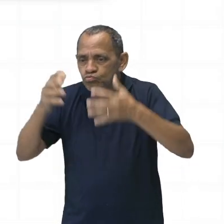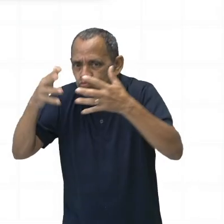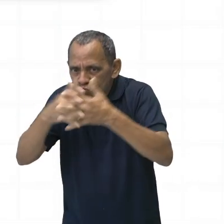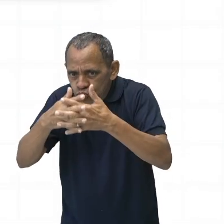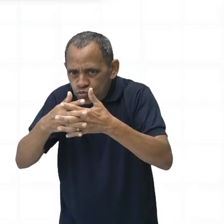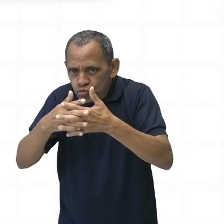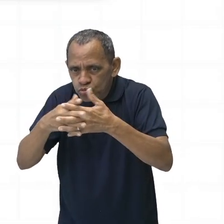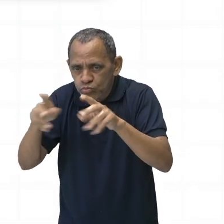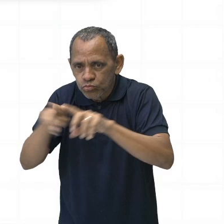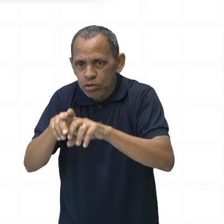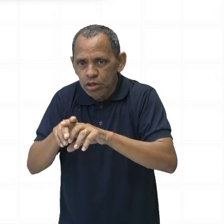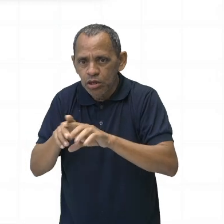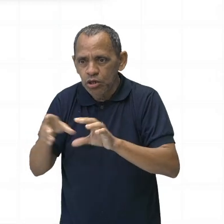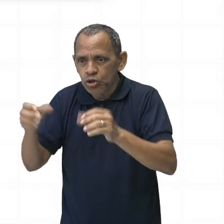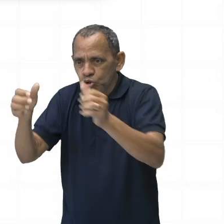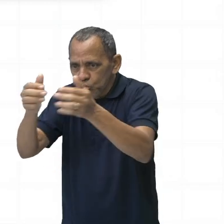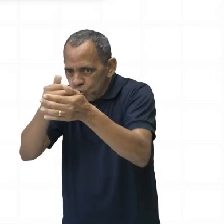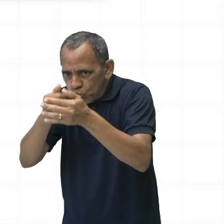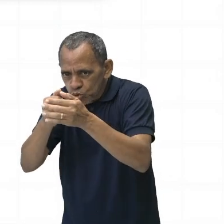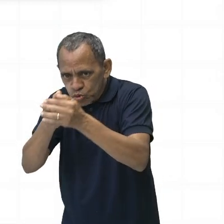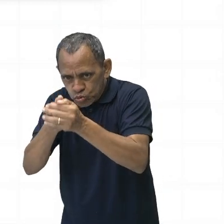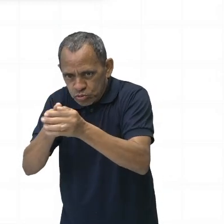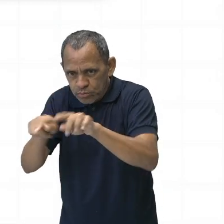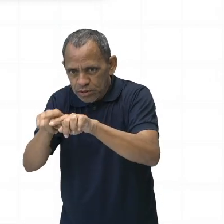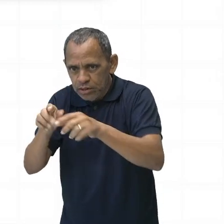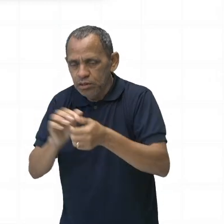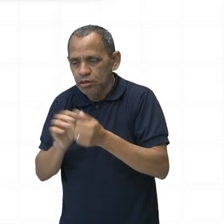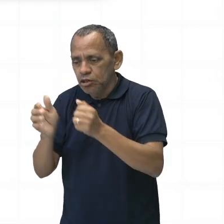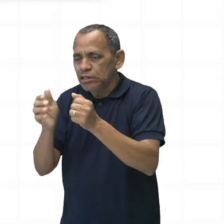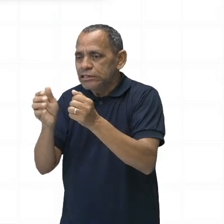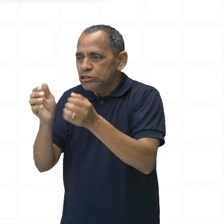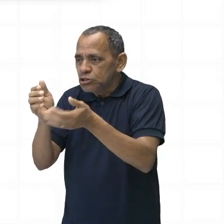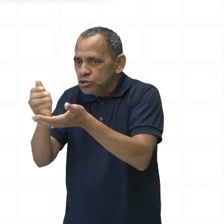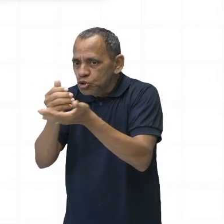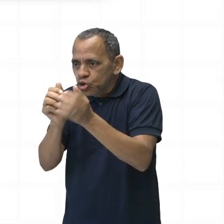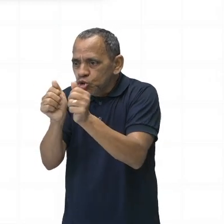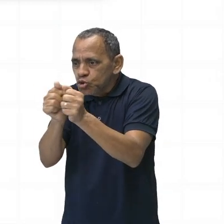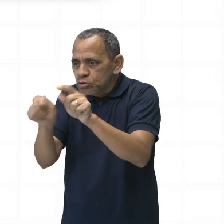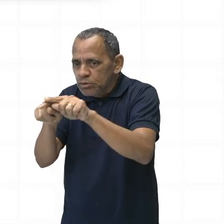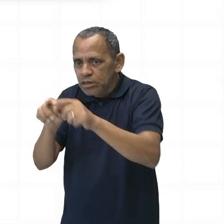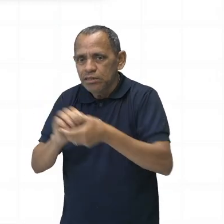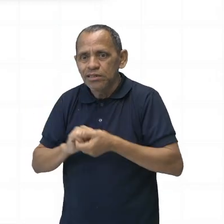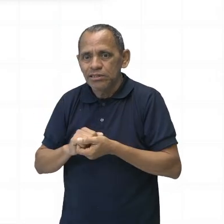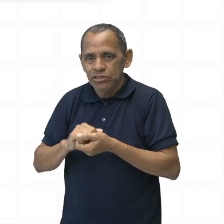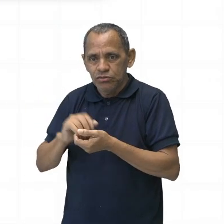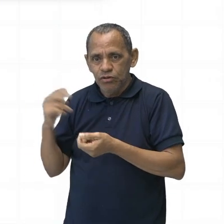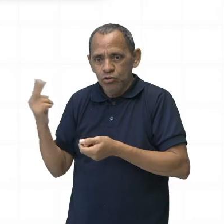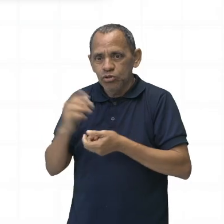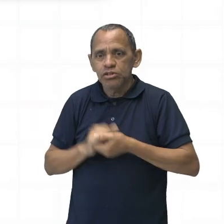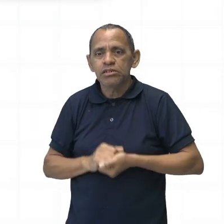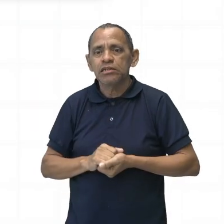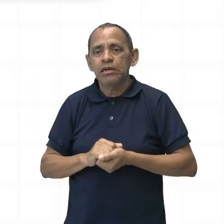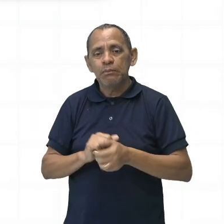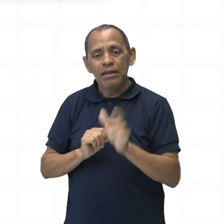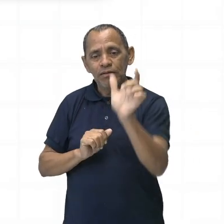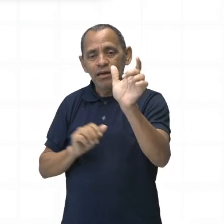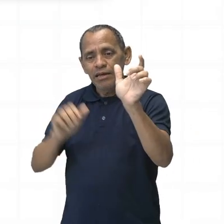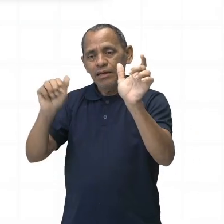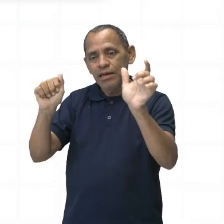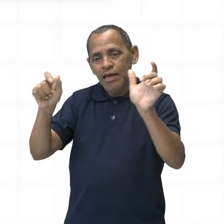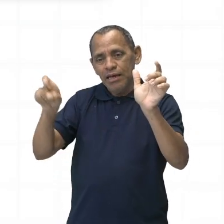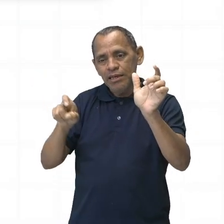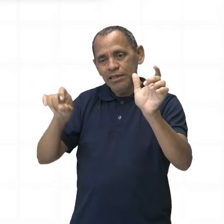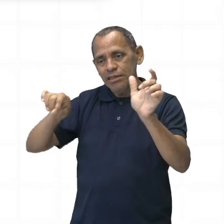dos valores que estão entremeados no meio dos meus estudos e das minhas escolhas. Aqui, a gente tem um outro campo que é